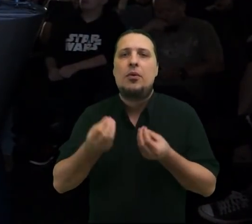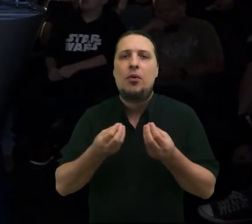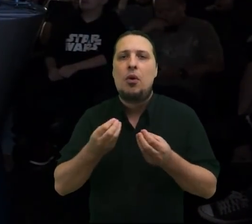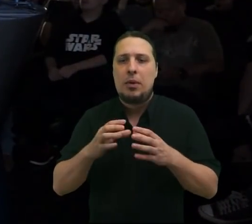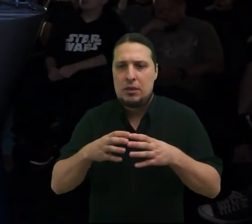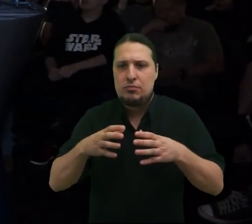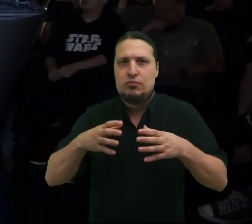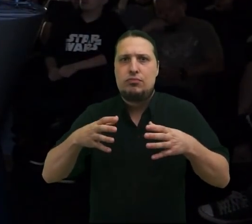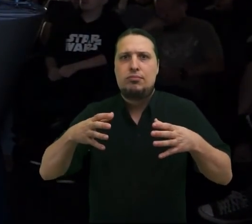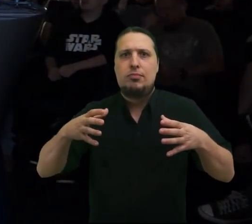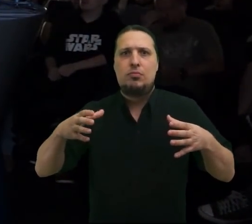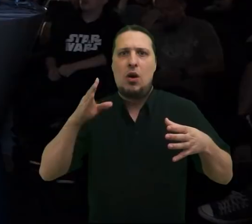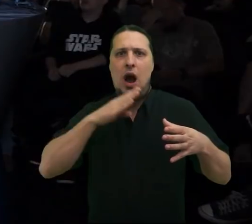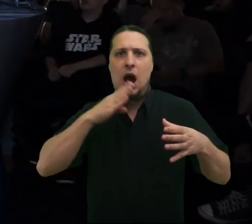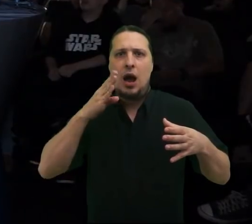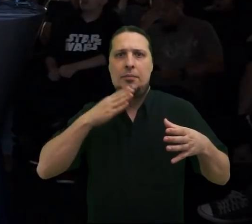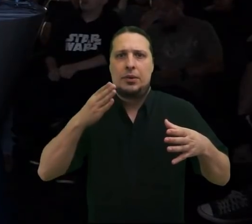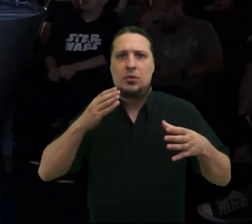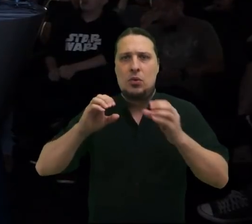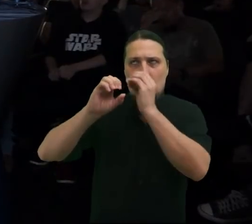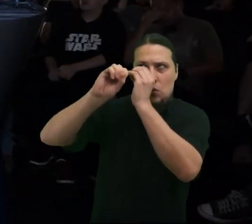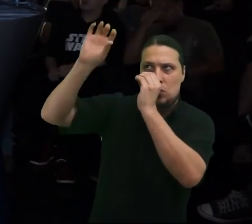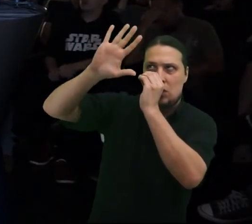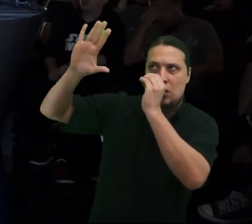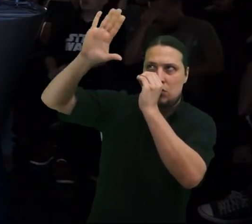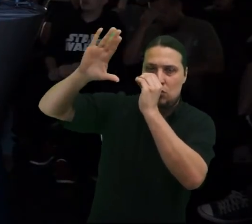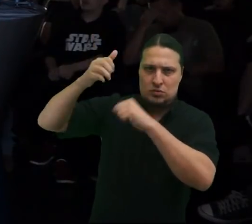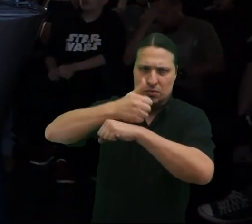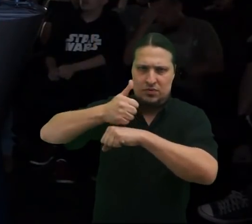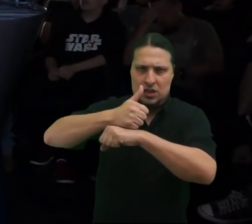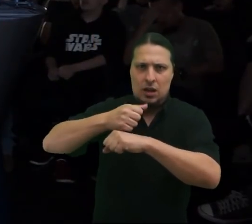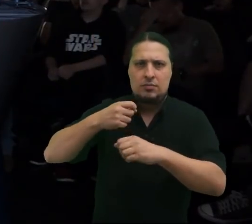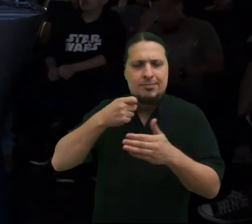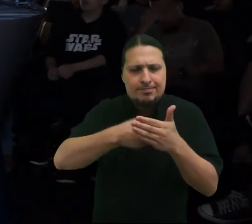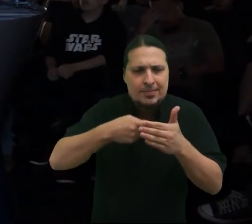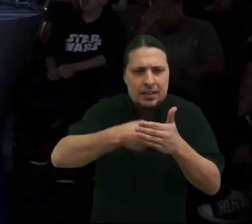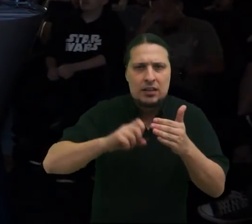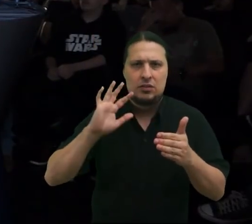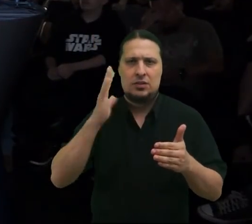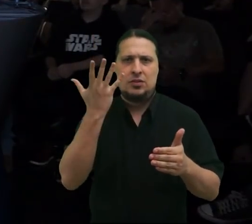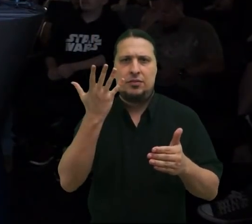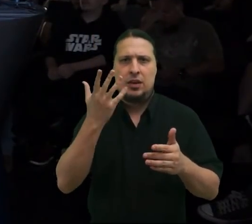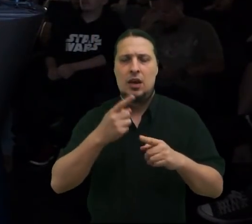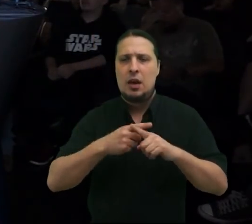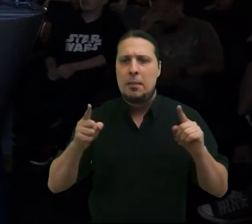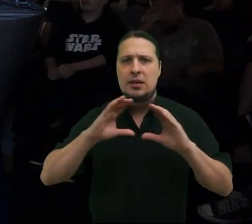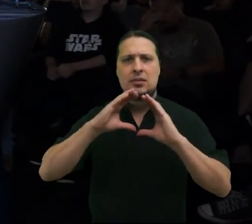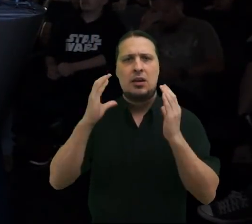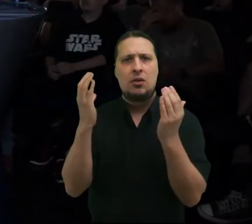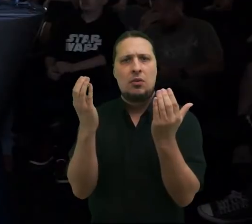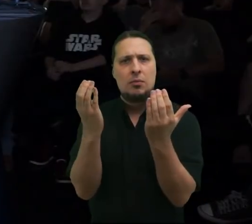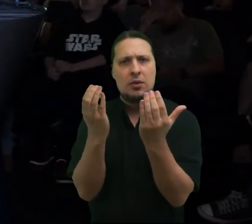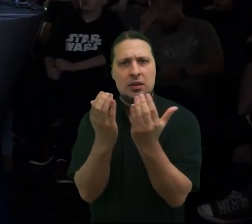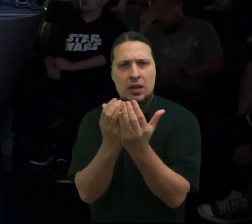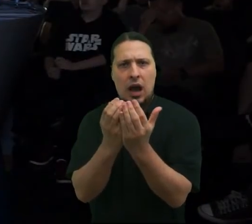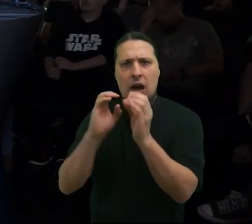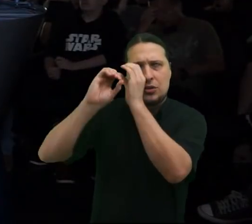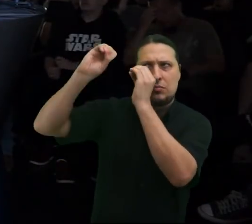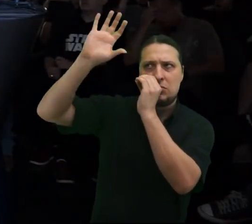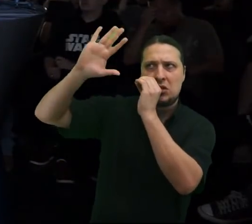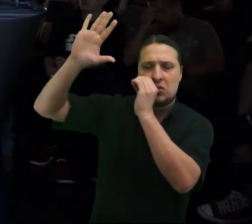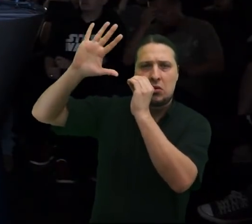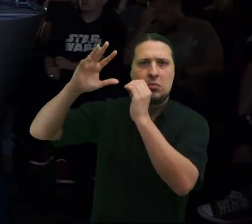lembrem, eu falei para vocês que esses buracos negros gigantes no centro de galáxias, eles surgiram da fusão de vários buracos negros das